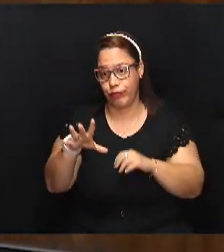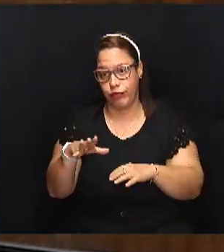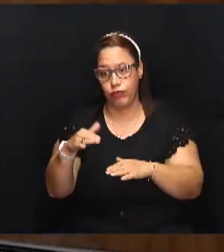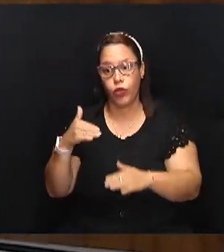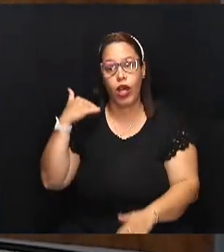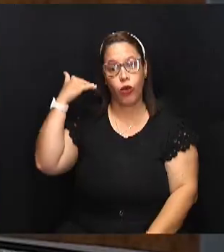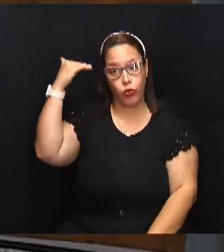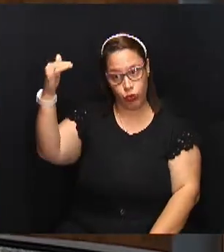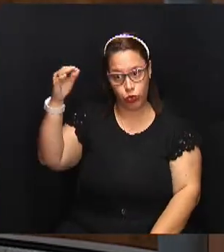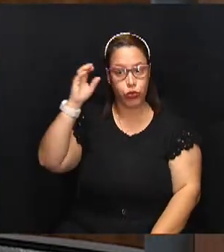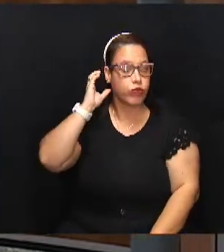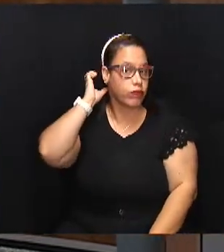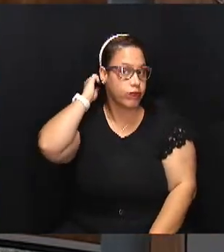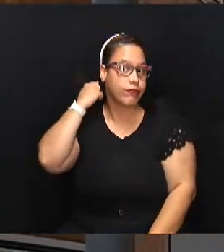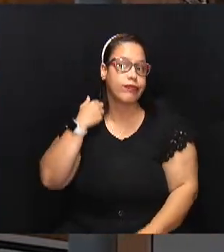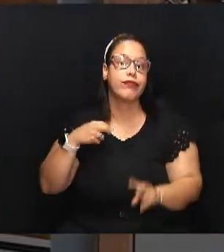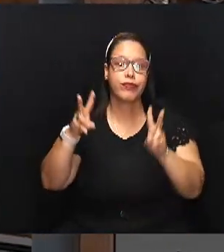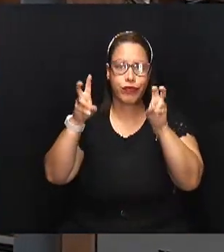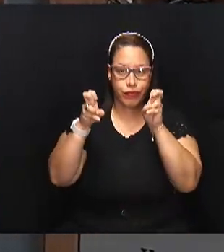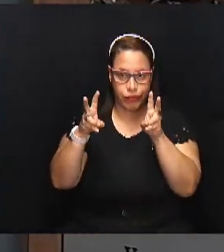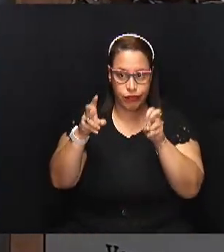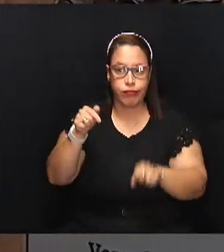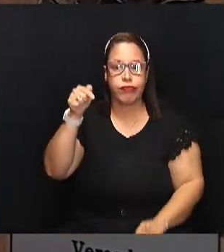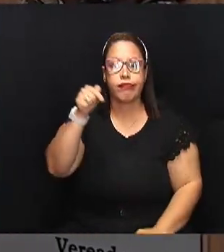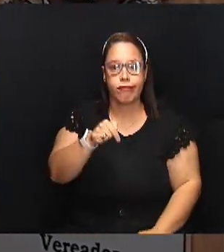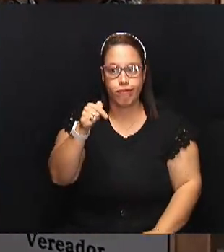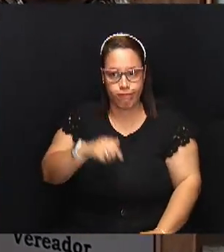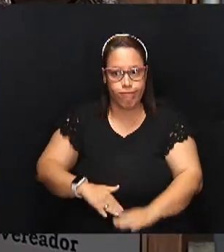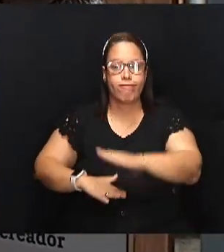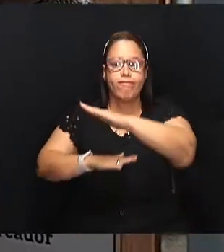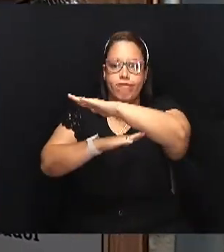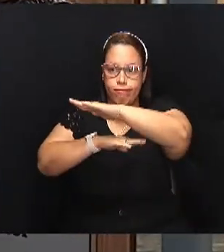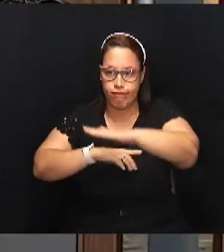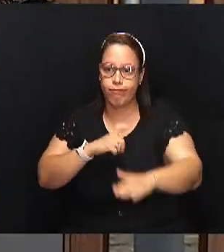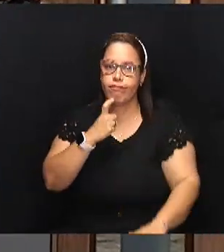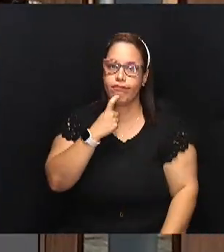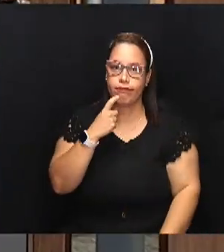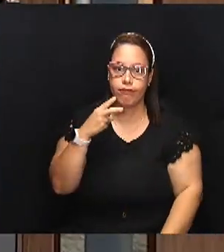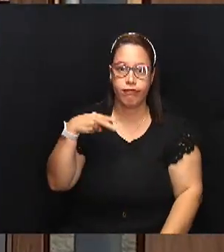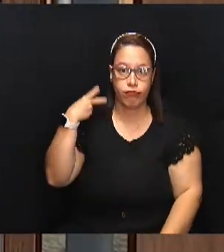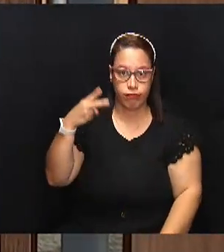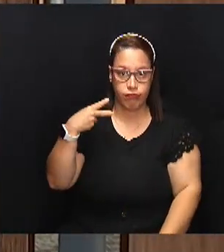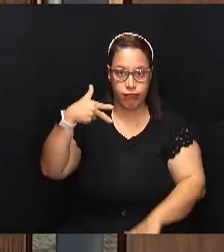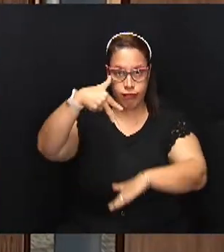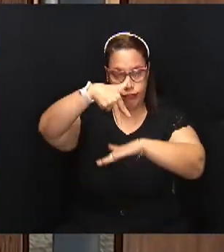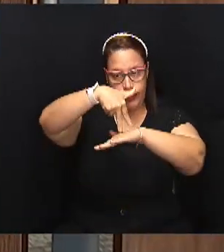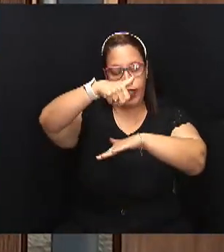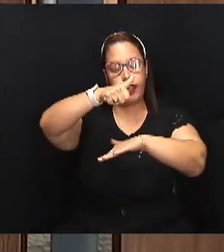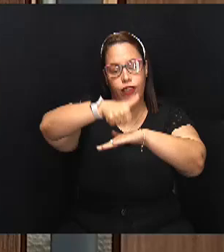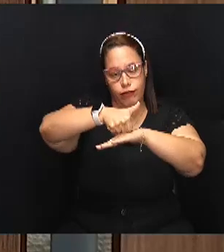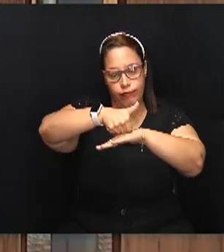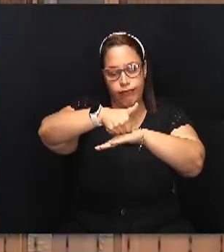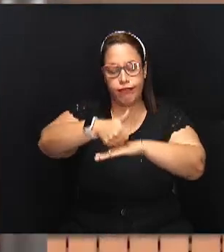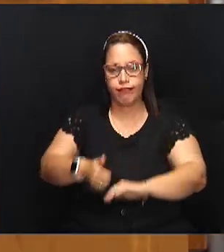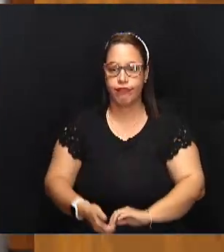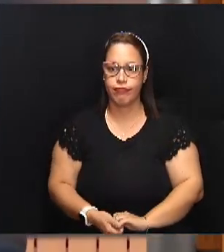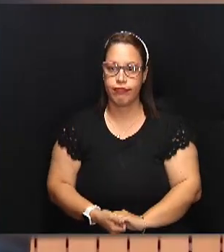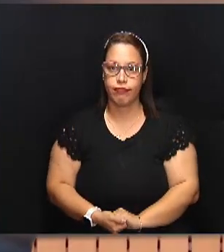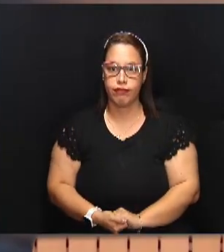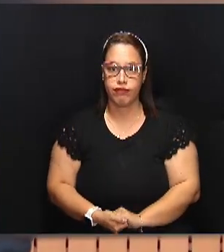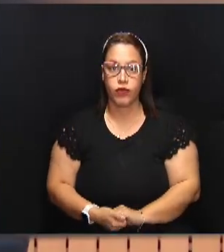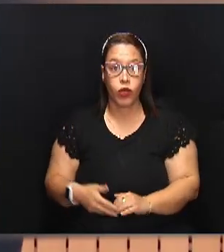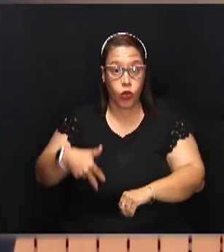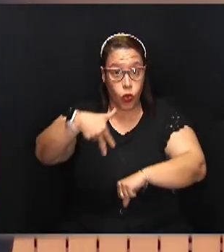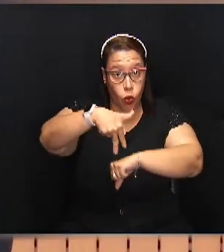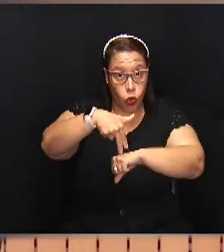aos adultos. Tema que repercutiu aqui na Câmara Municipal de Campinas com os vereadores vindo à tribuna. O que me traz